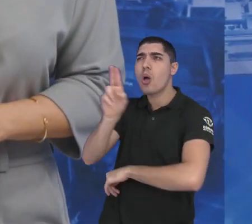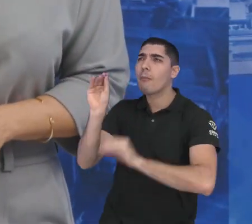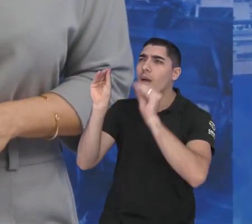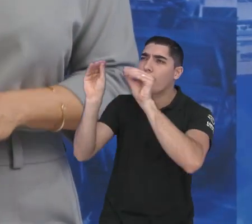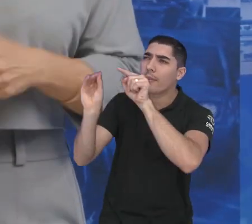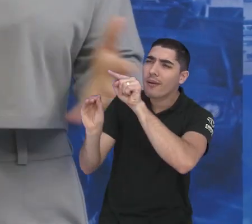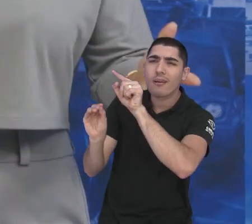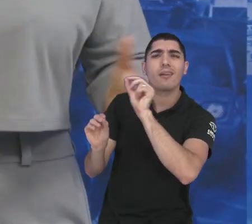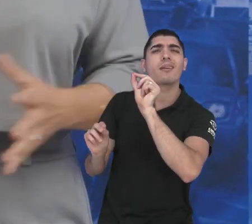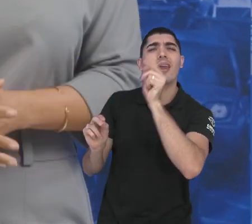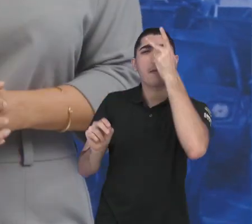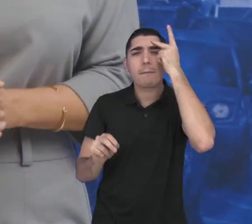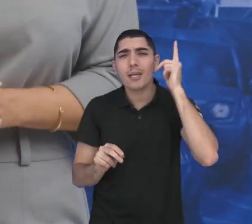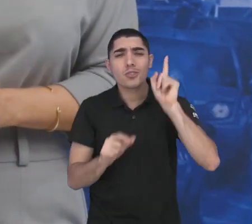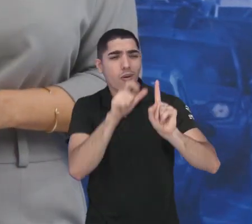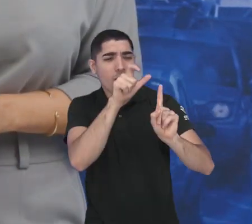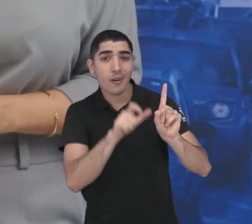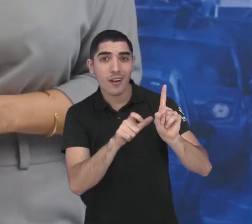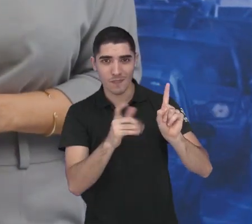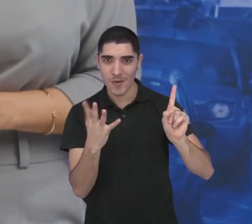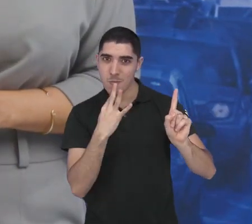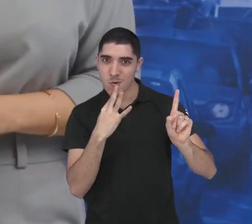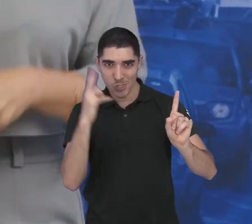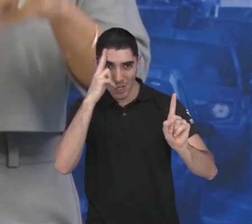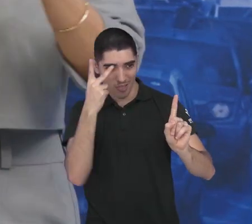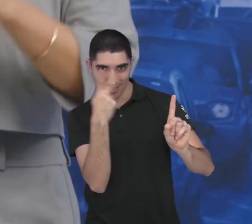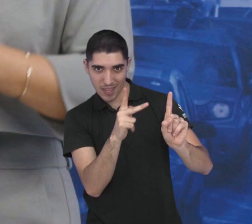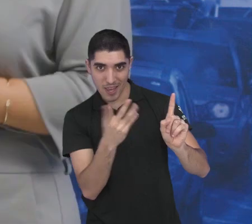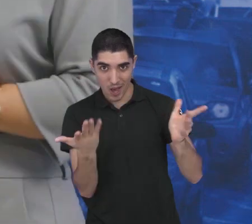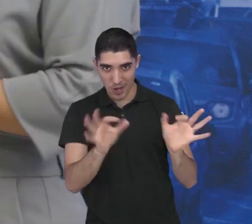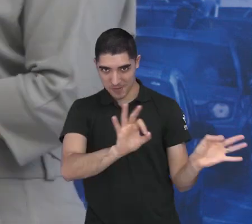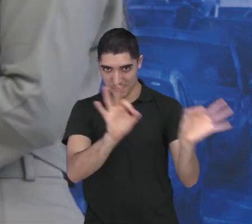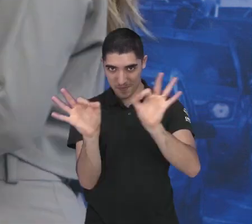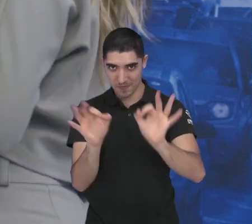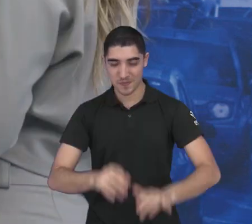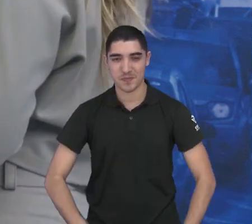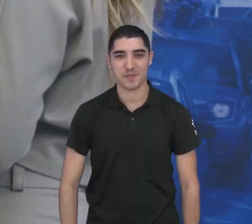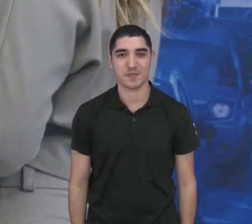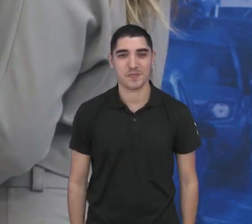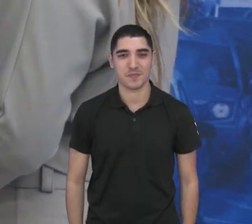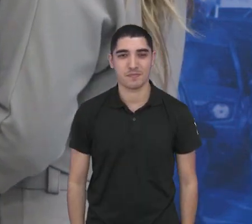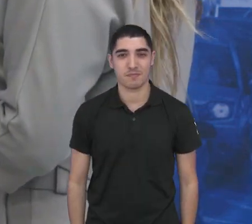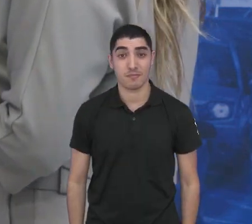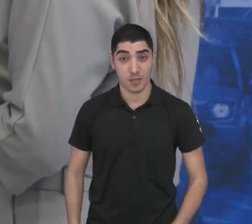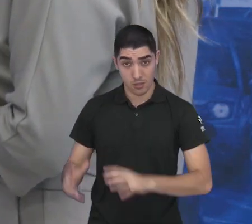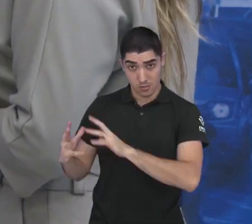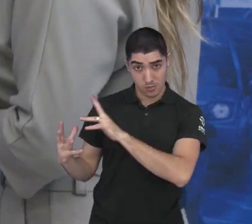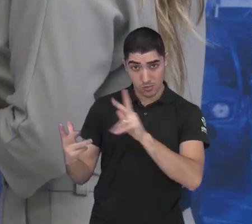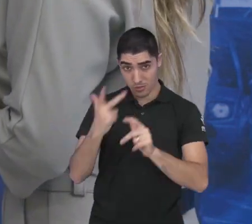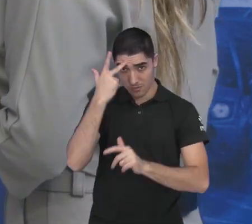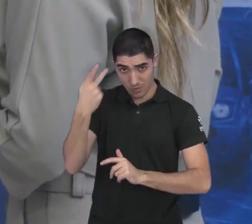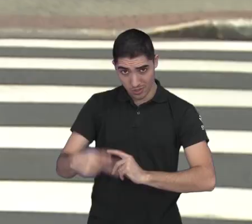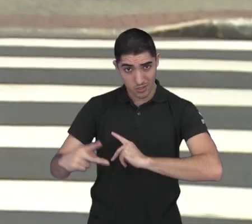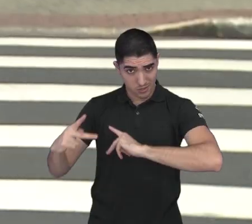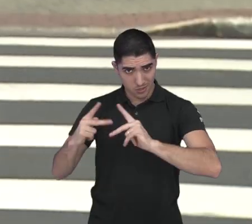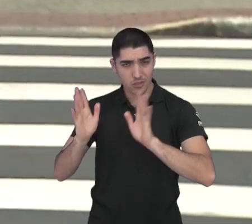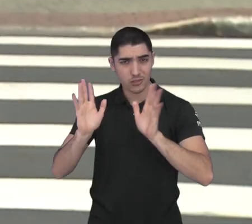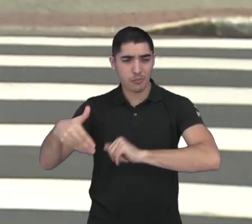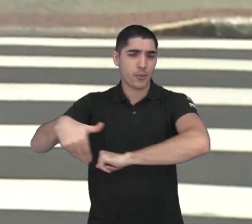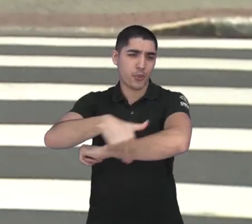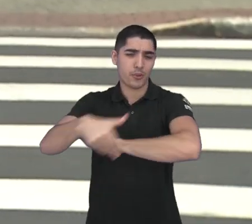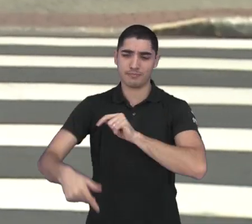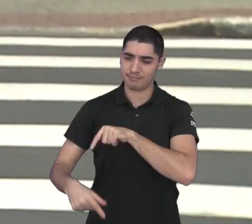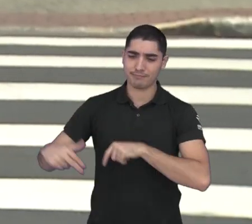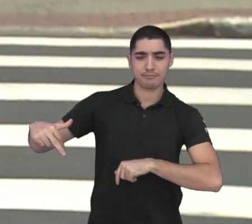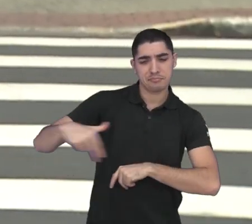essa via. Então vamos juntos conhecer a história dele? É agora na reportagem. Todo joseense passa por essa rua alguma vez